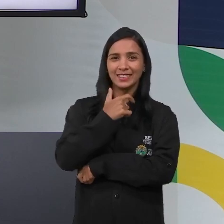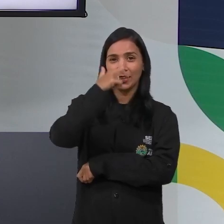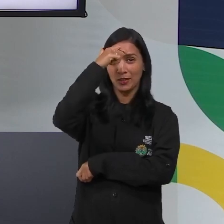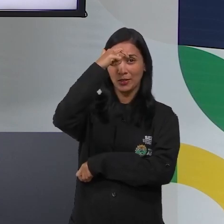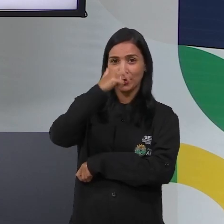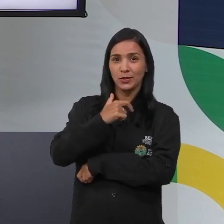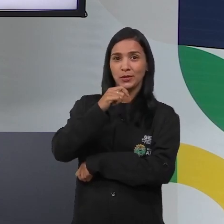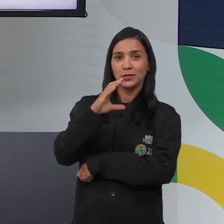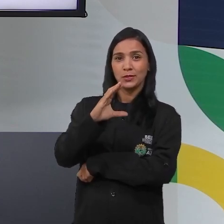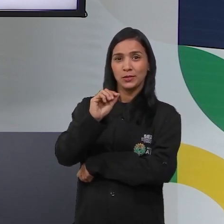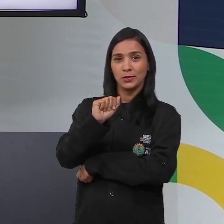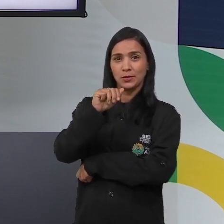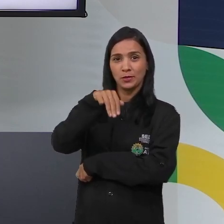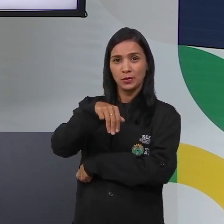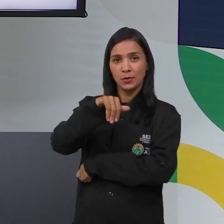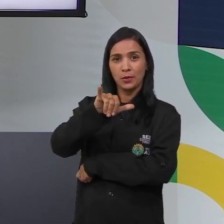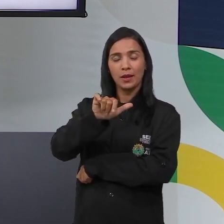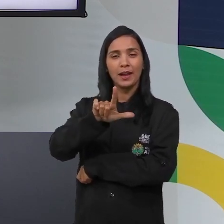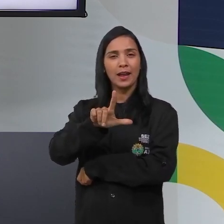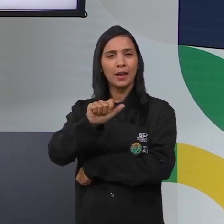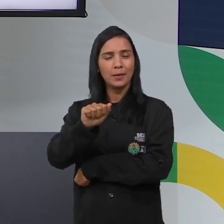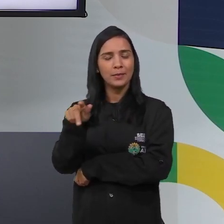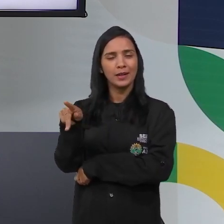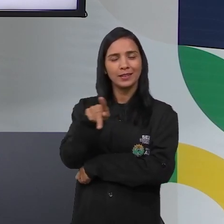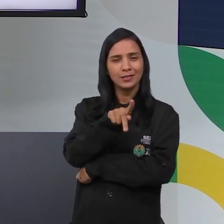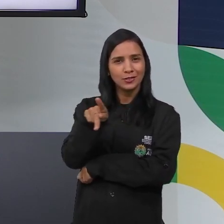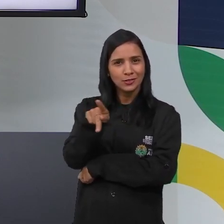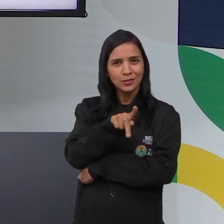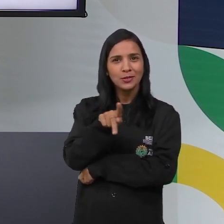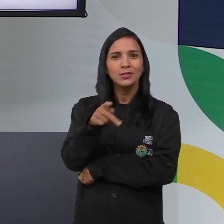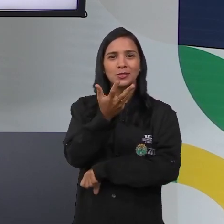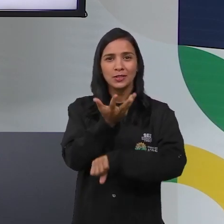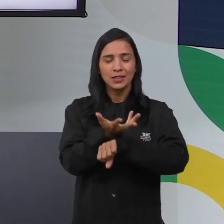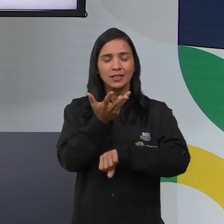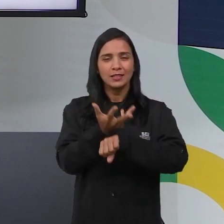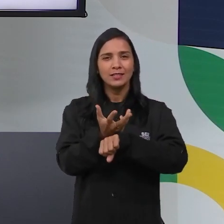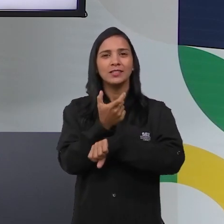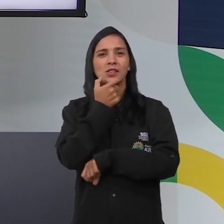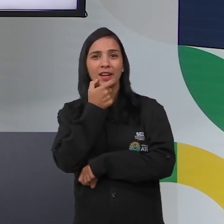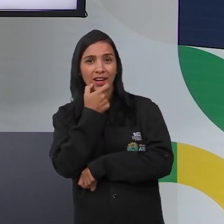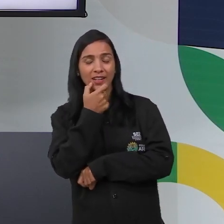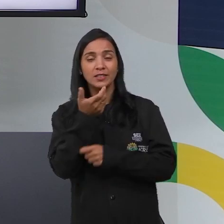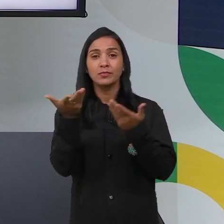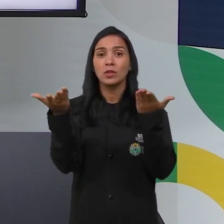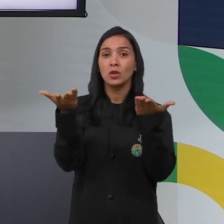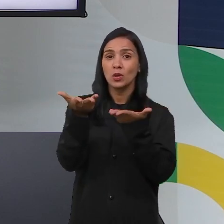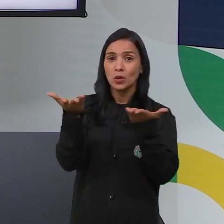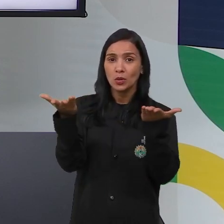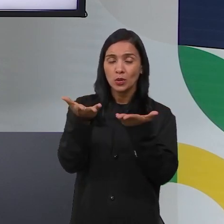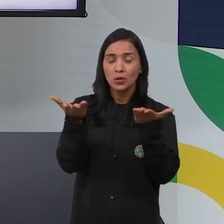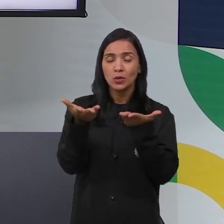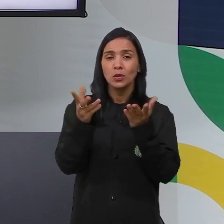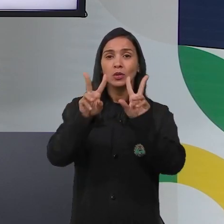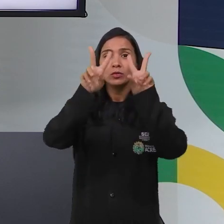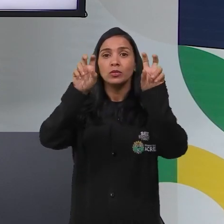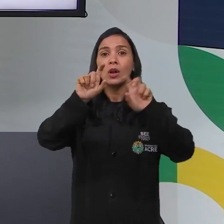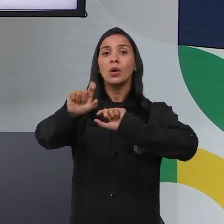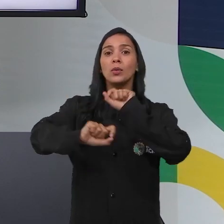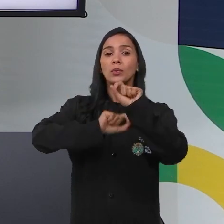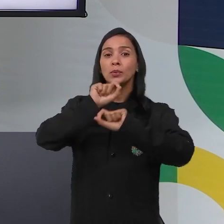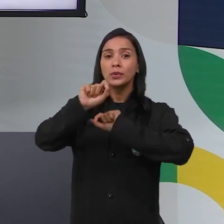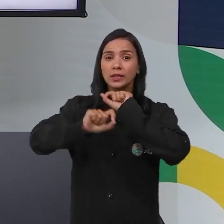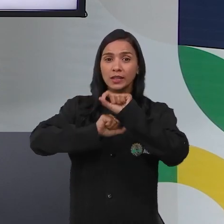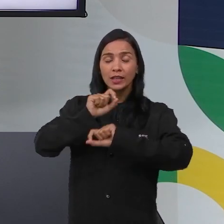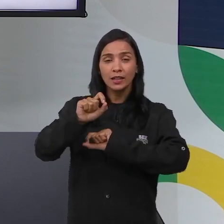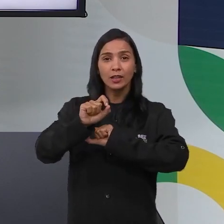My name is Camila, meu nome é Camila. E na aula de hoje nós vamos estudar sobre quantifiers, ou